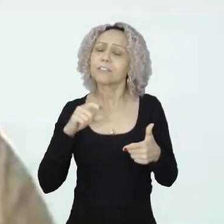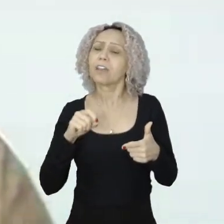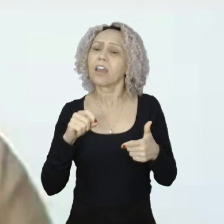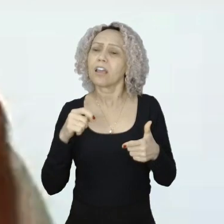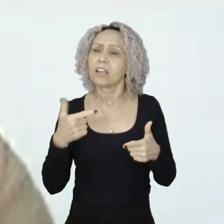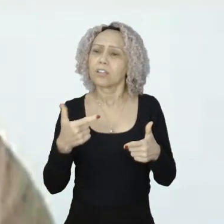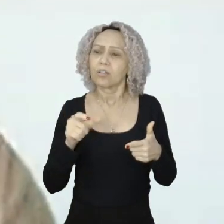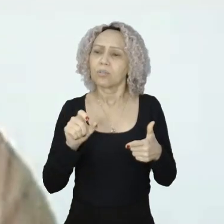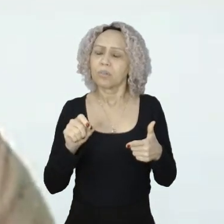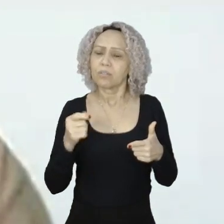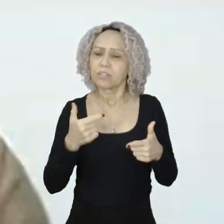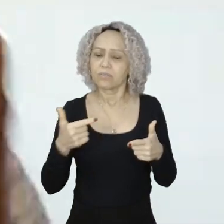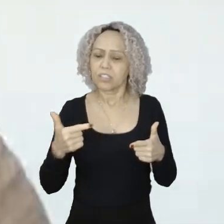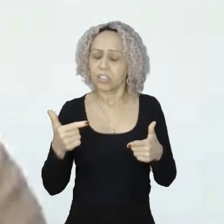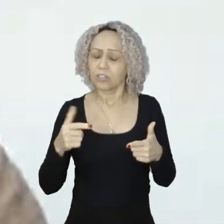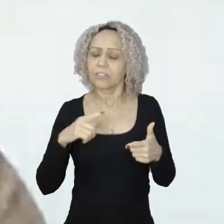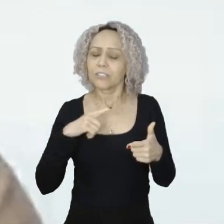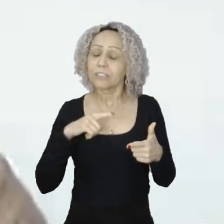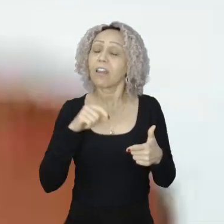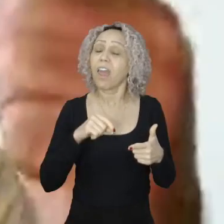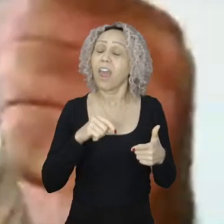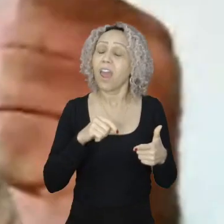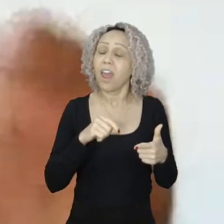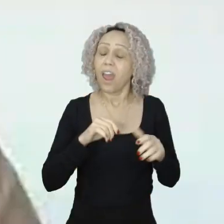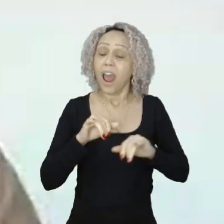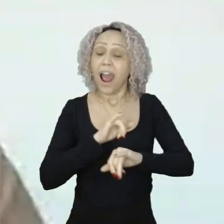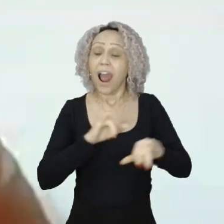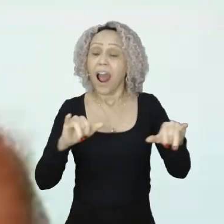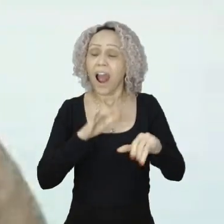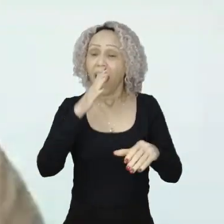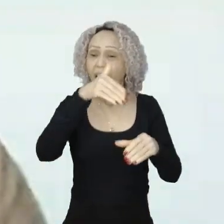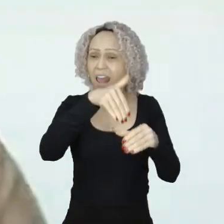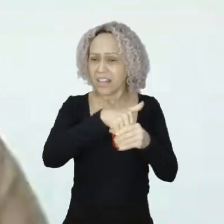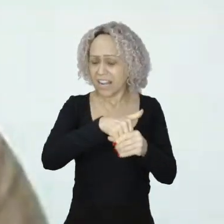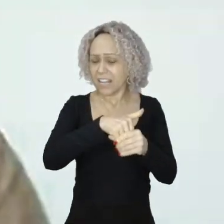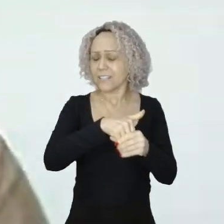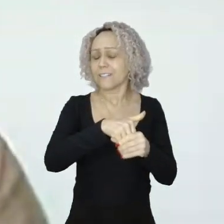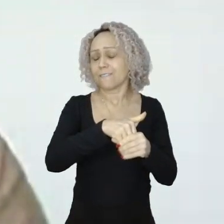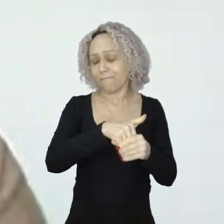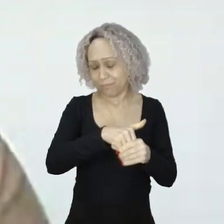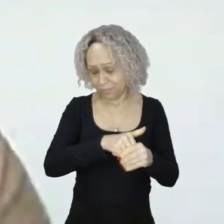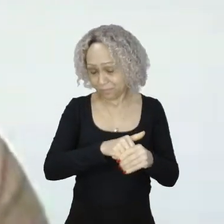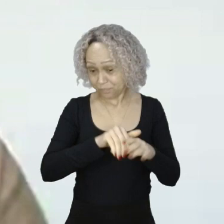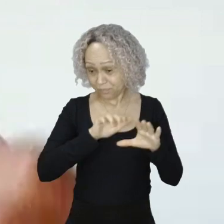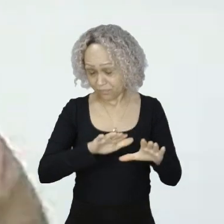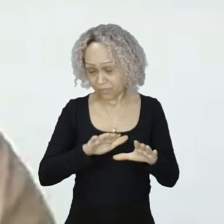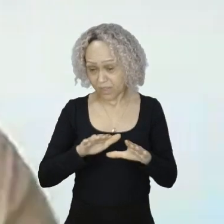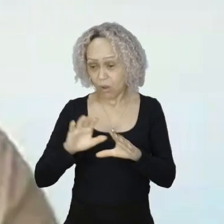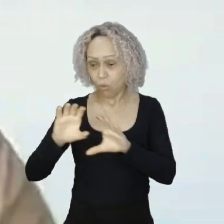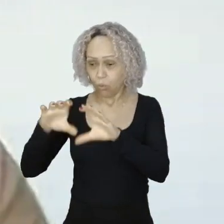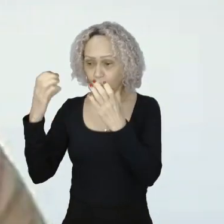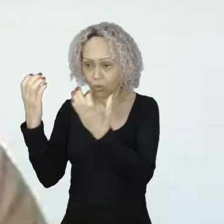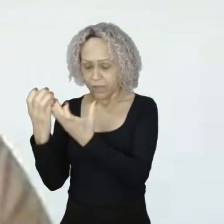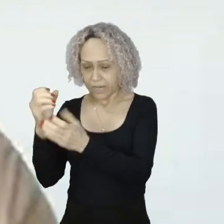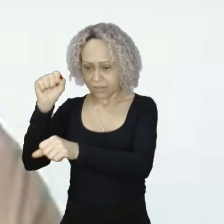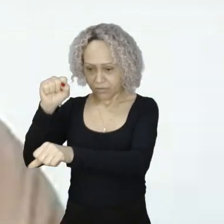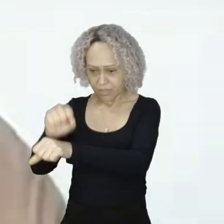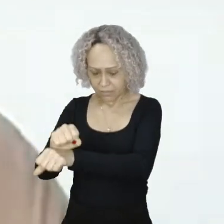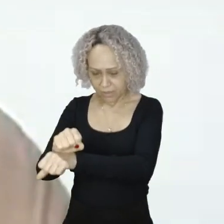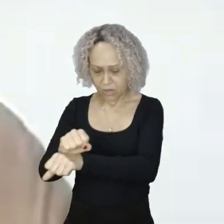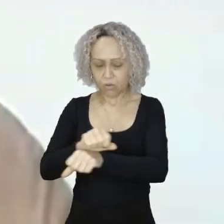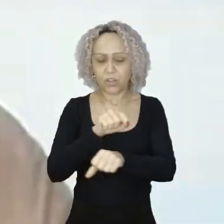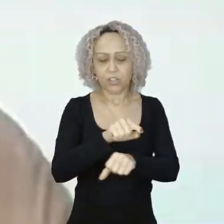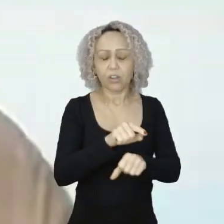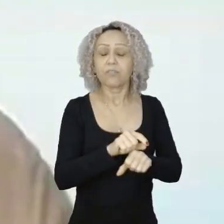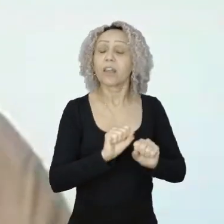de dedicar toda a nossa energia, toda a nossa força na campanha de eleição para eleger o